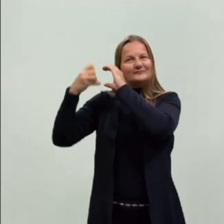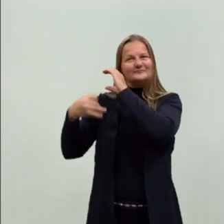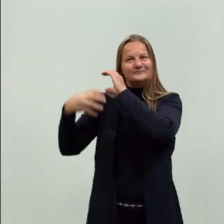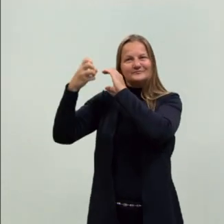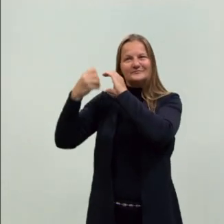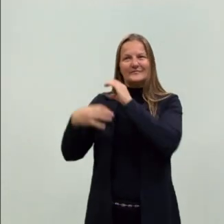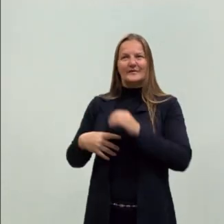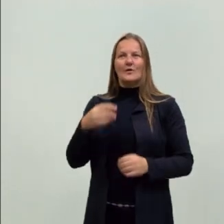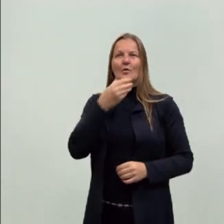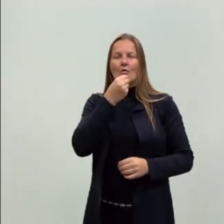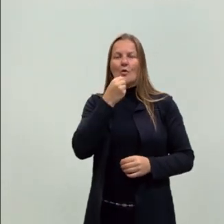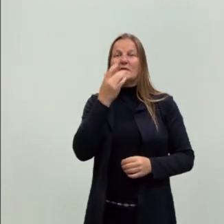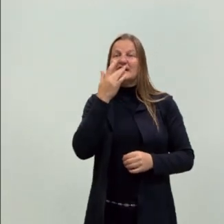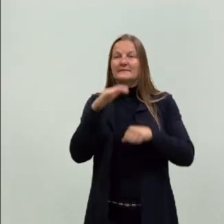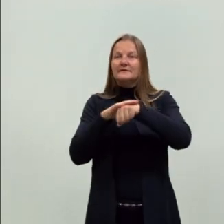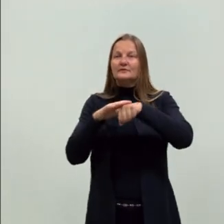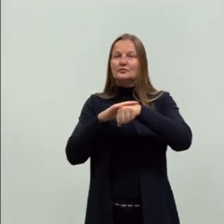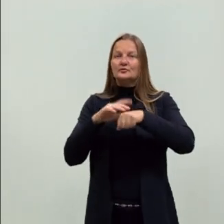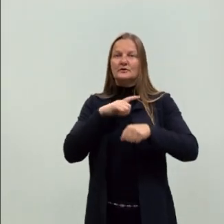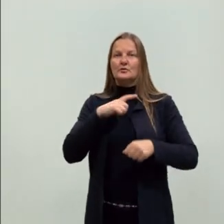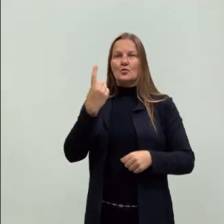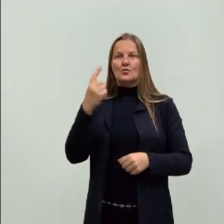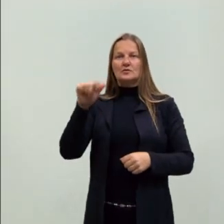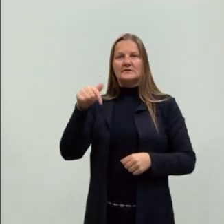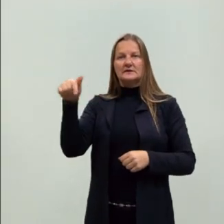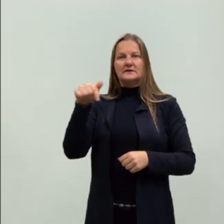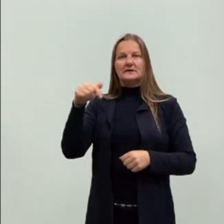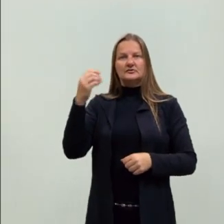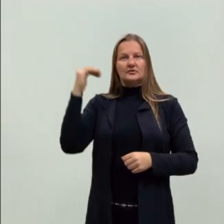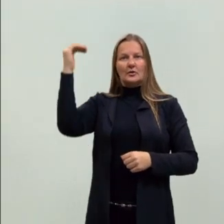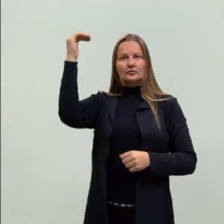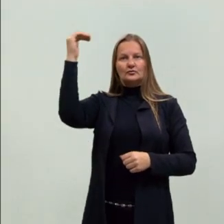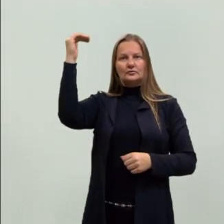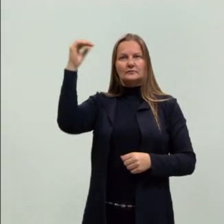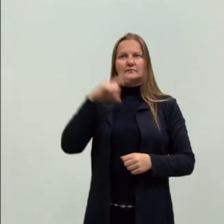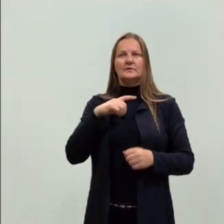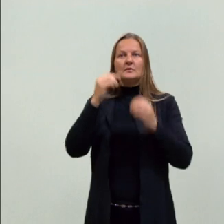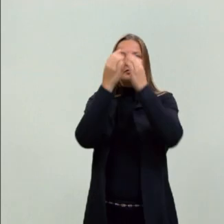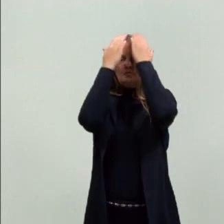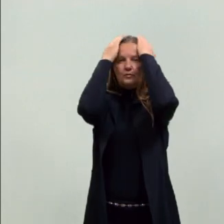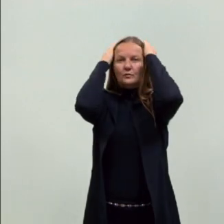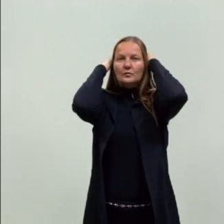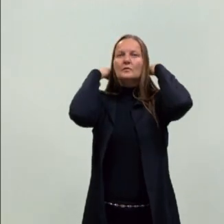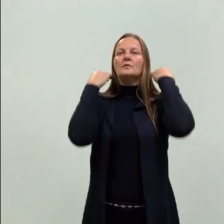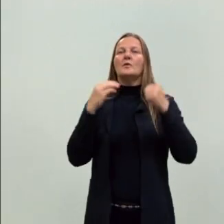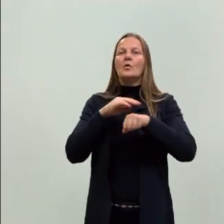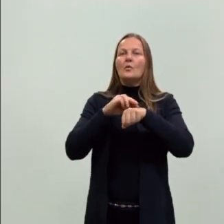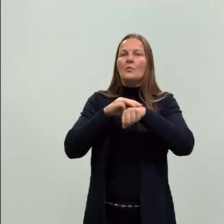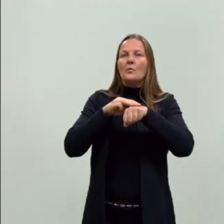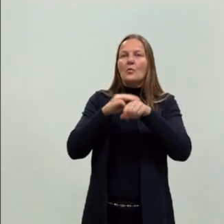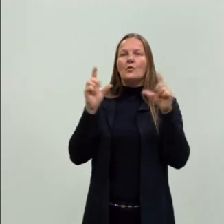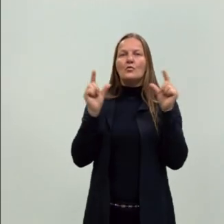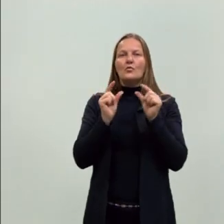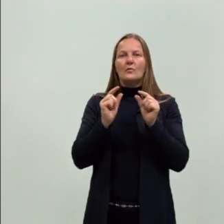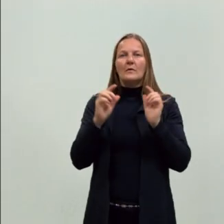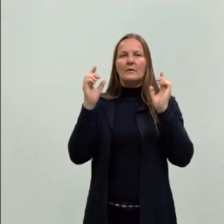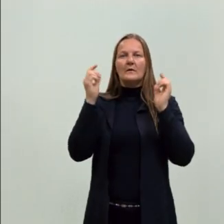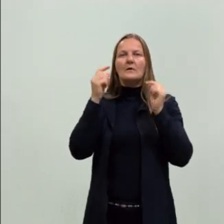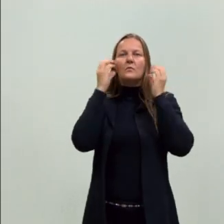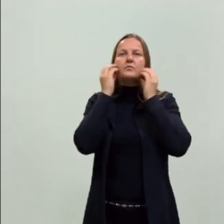rapidinho eu sou um homem branco tem um e 77 altura tem o cabelo castanho curto e